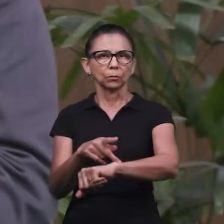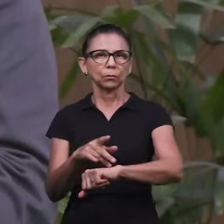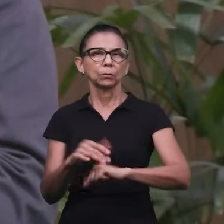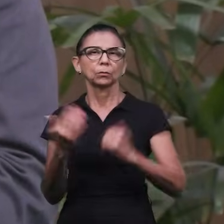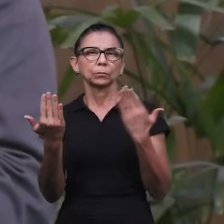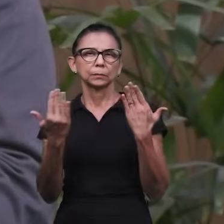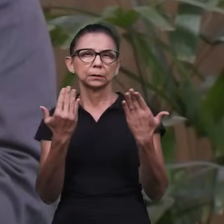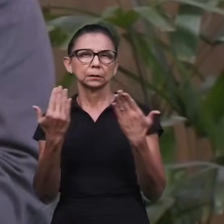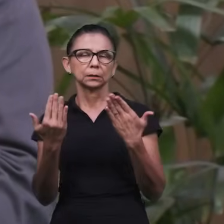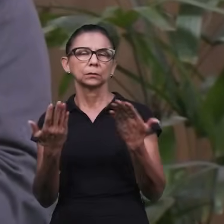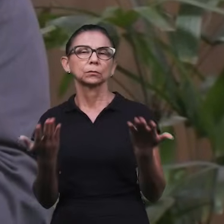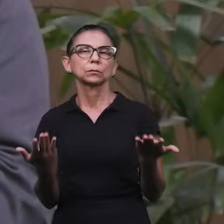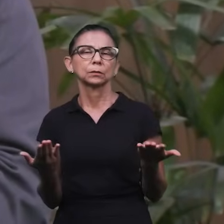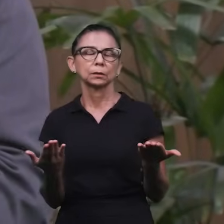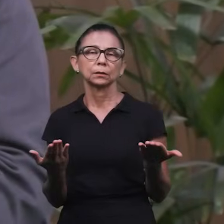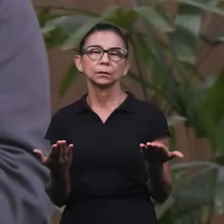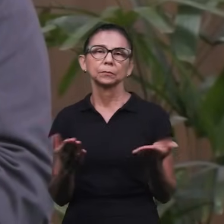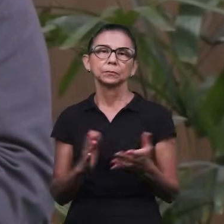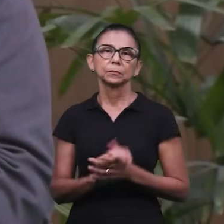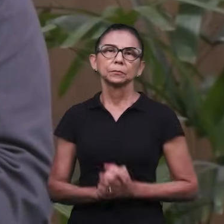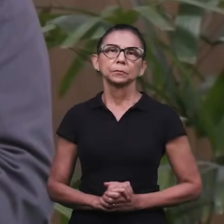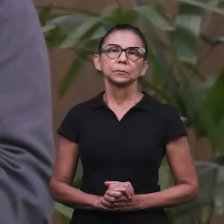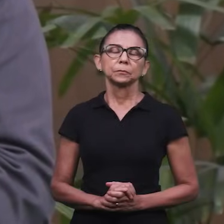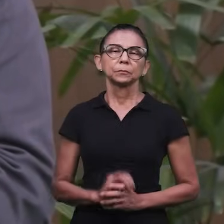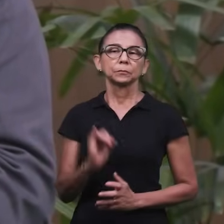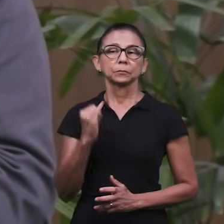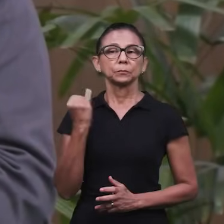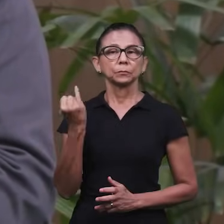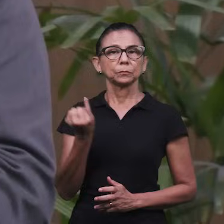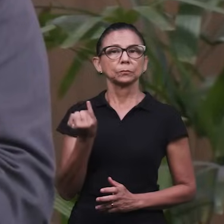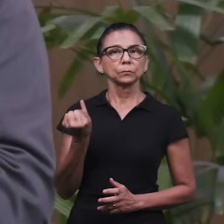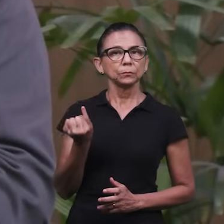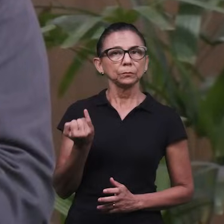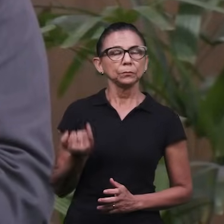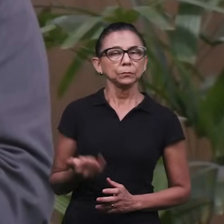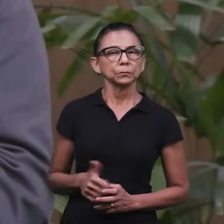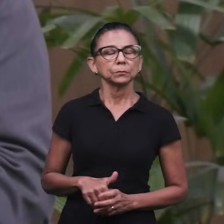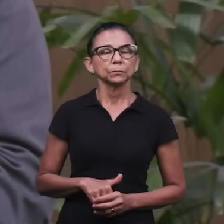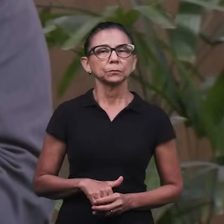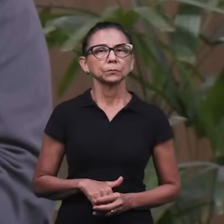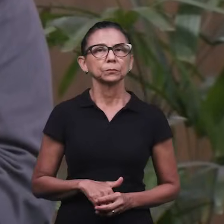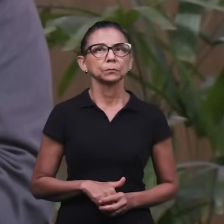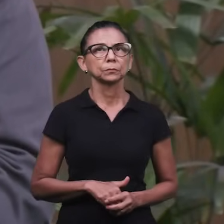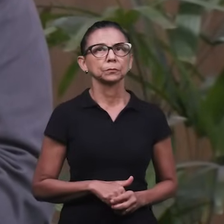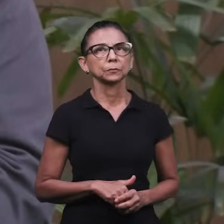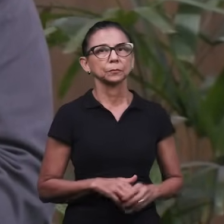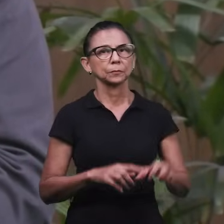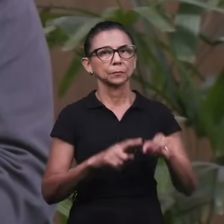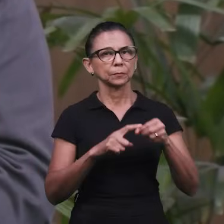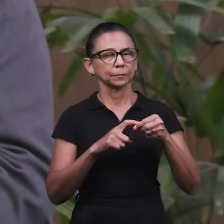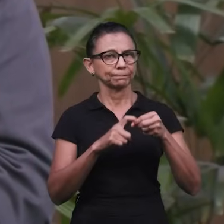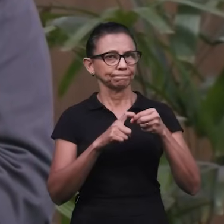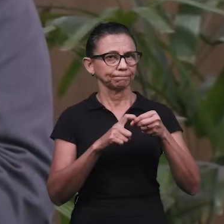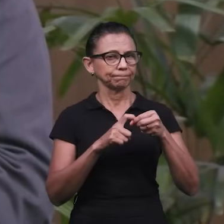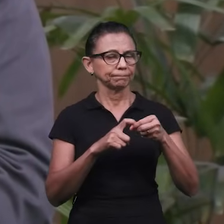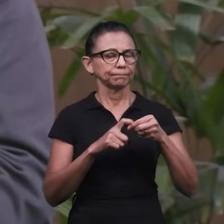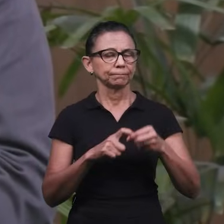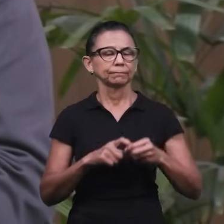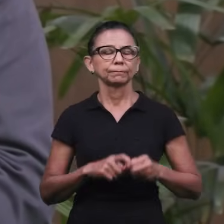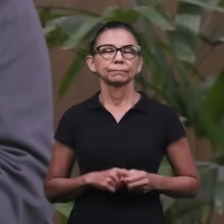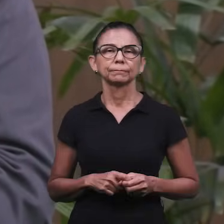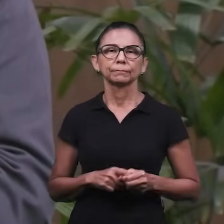visão também específica da escola, né? Mas é muito importante, de fato, que haja essa parceria. Sim.